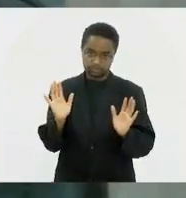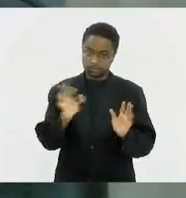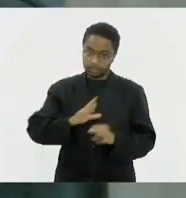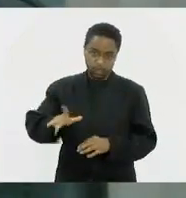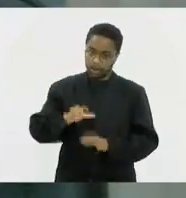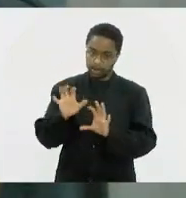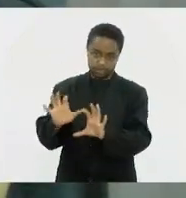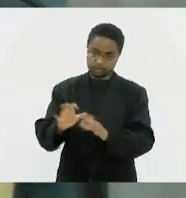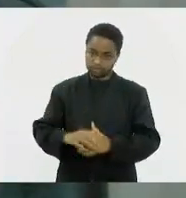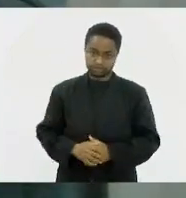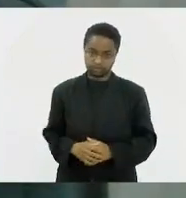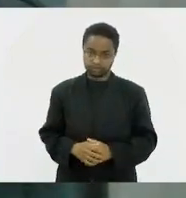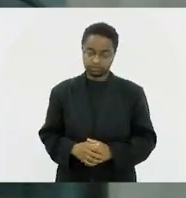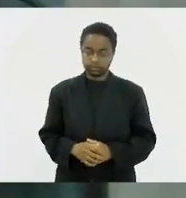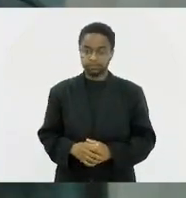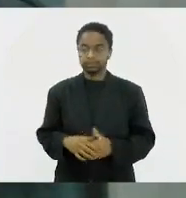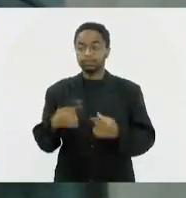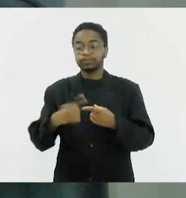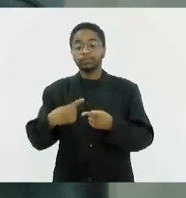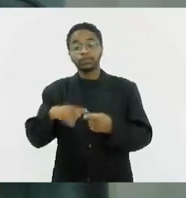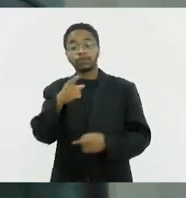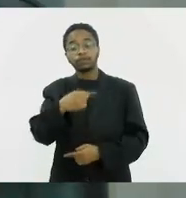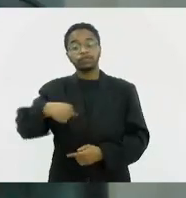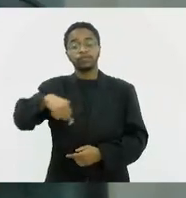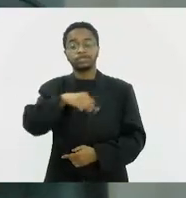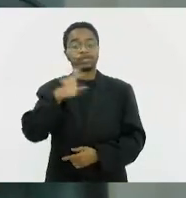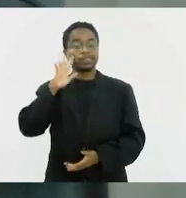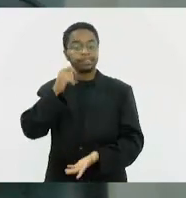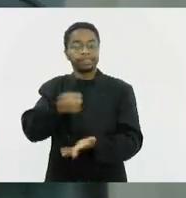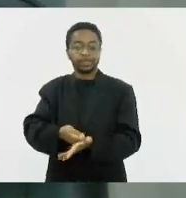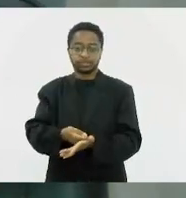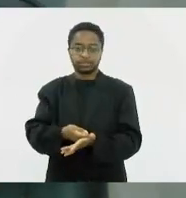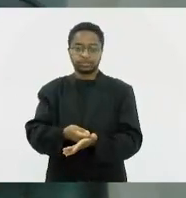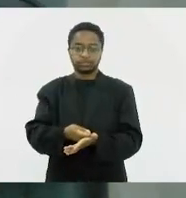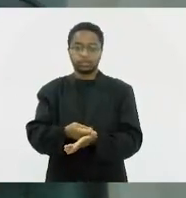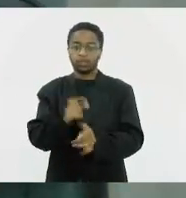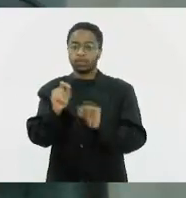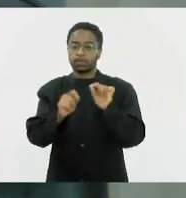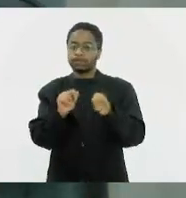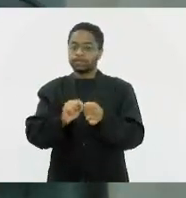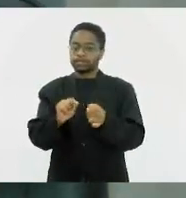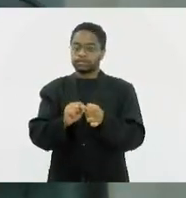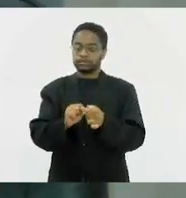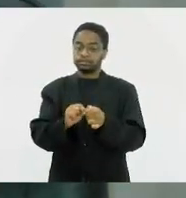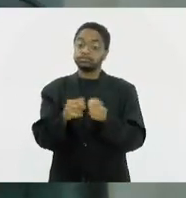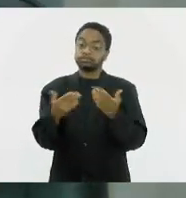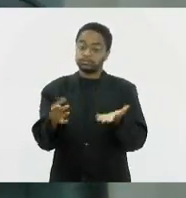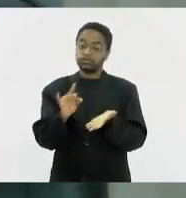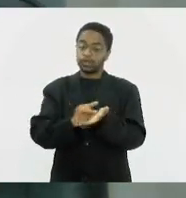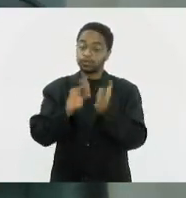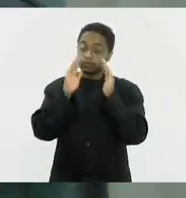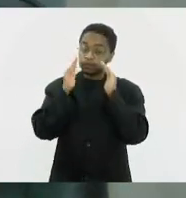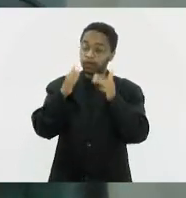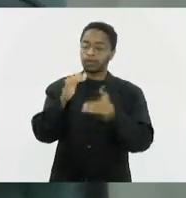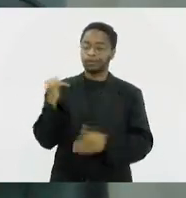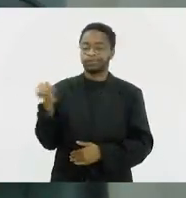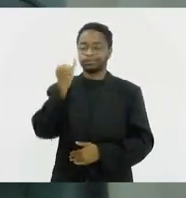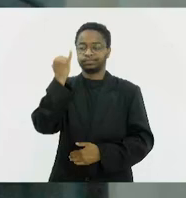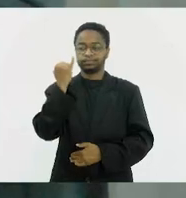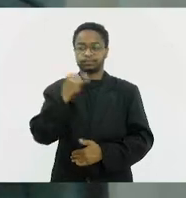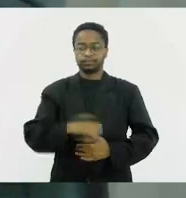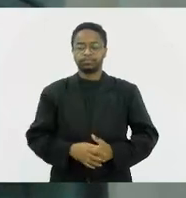isso. Você que pode decidir, não é? O que é que você vai fazer da sua vida. Então, o foco é muito importante.